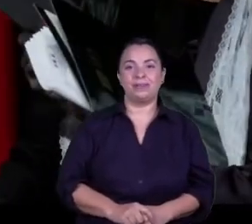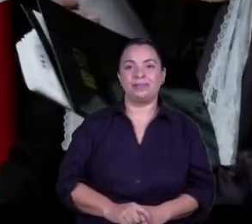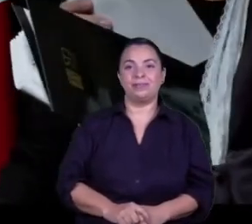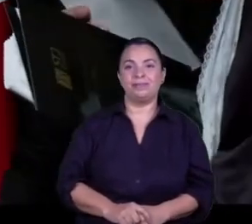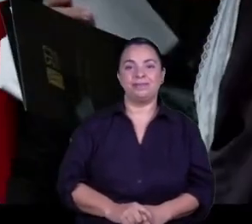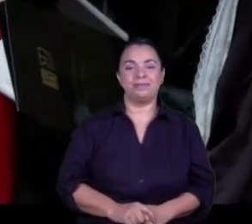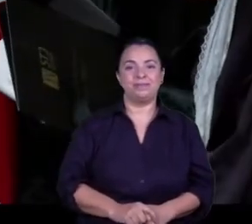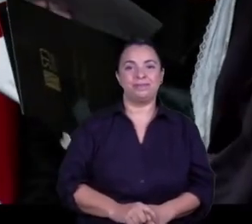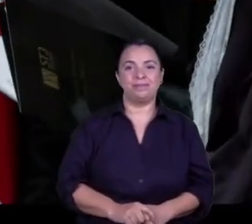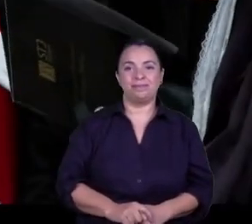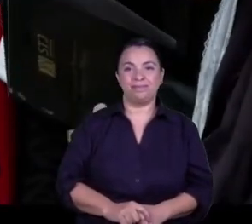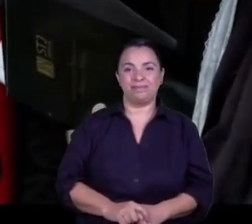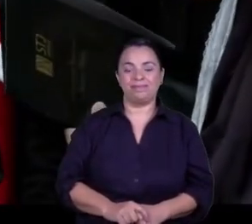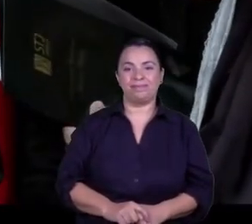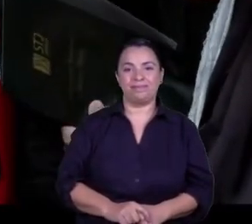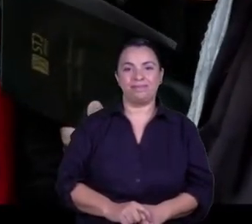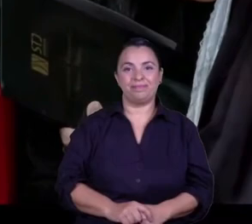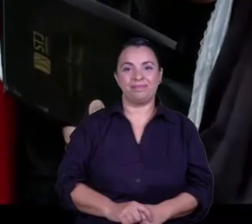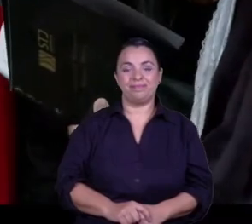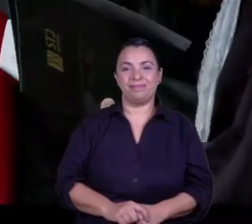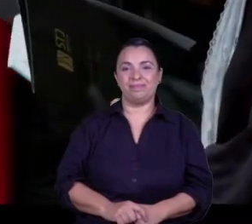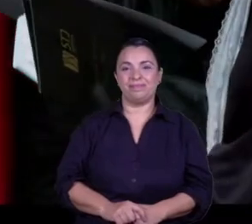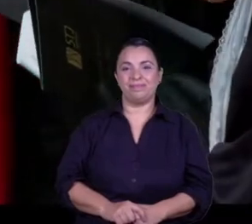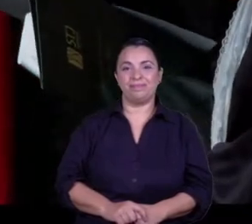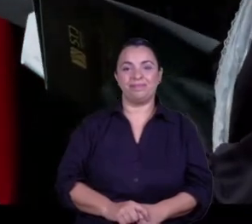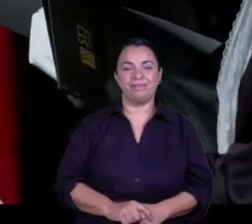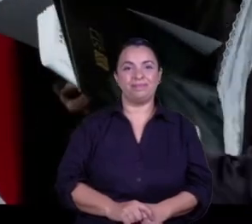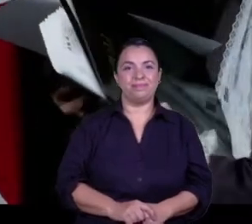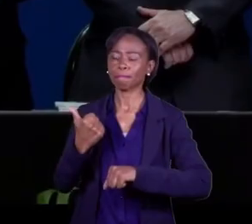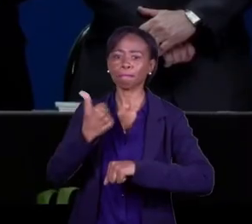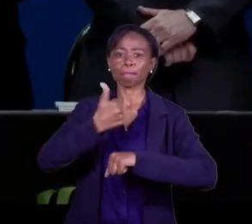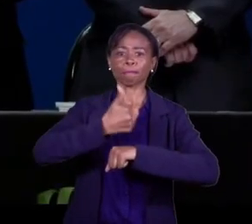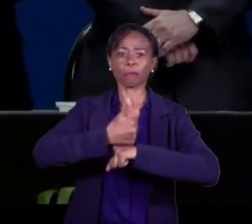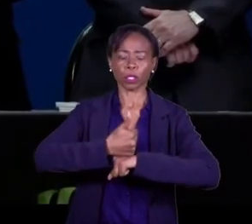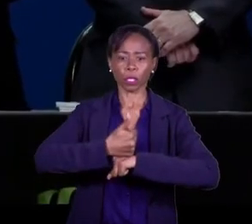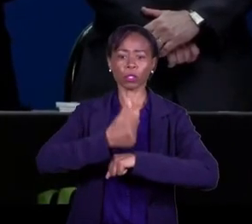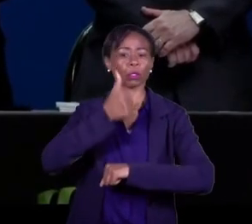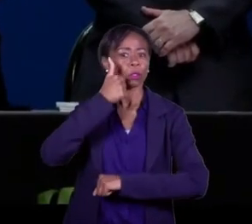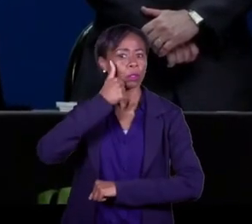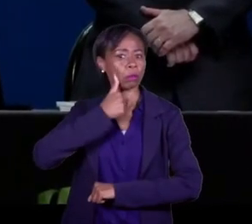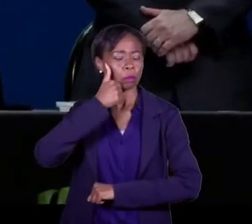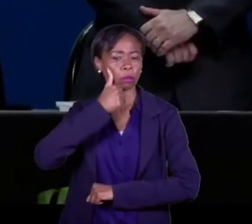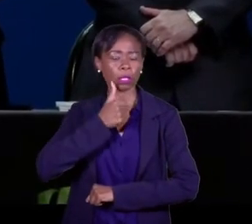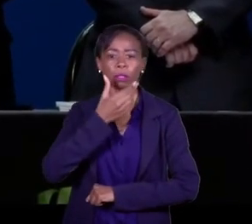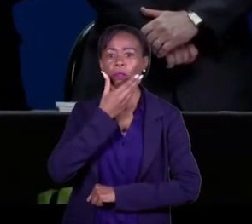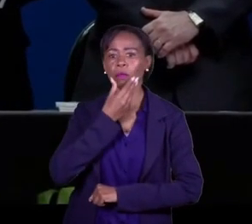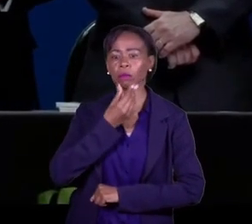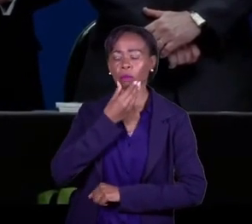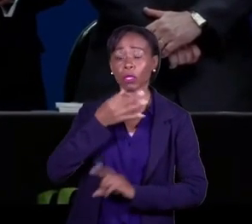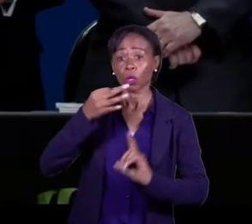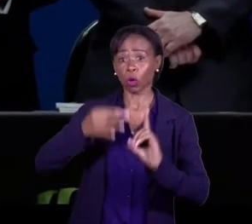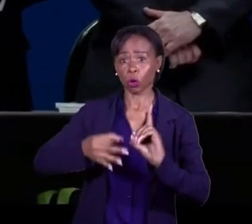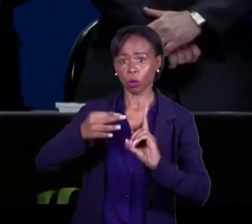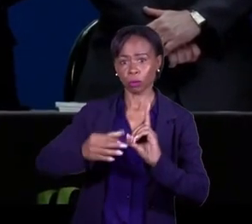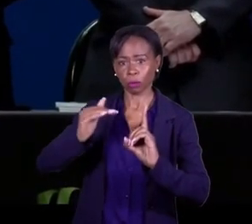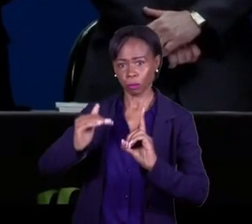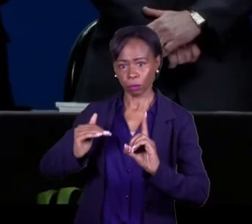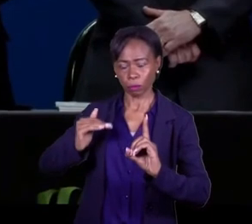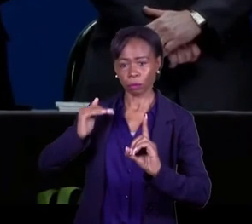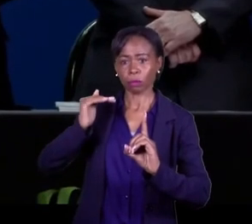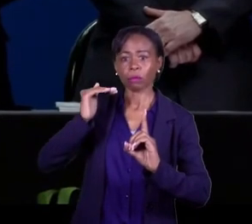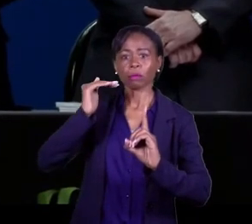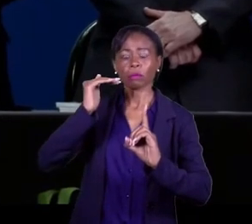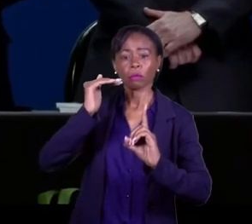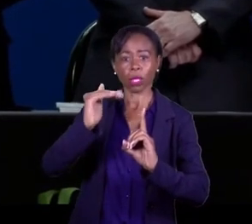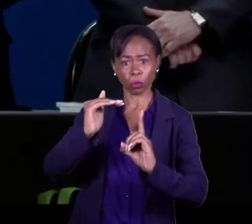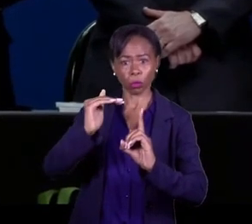O desembargador vallisney de Souza Oliveira a solenidade conduzida pelo presidente do Superior Tribunal de Justiça e do Conselho